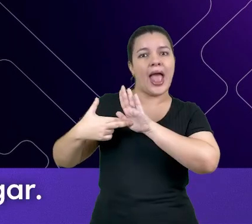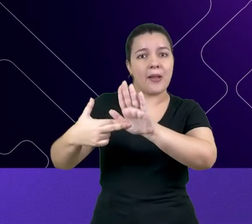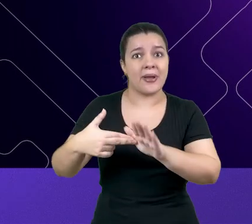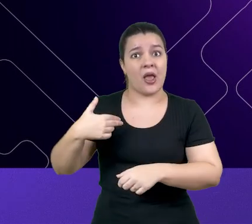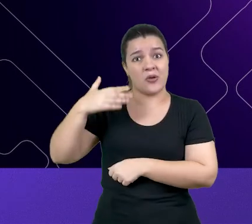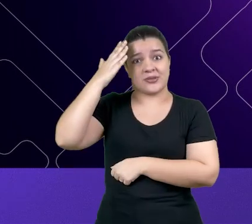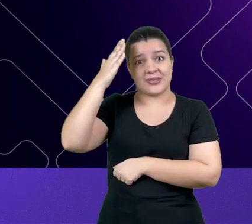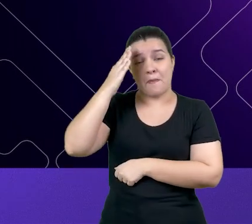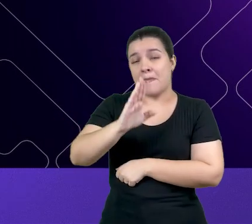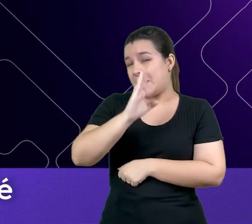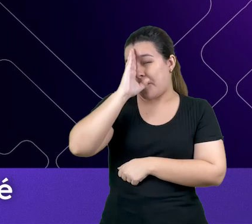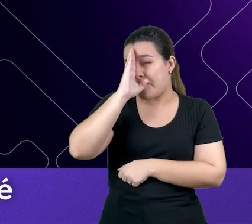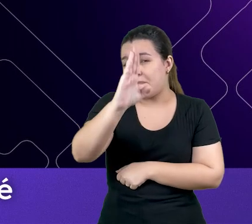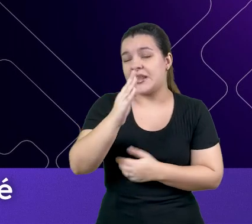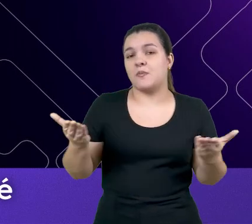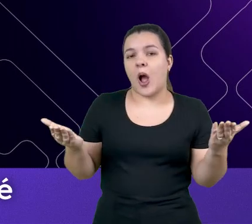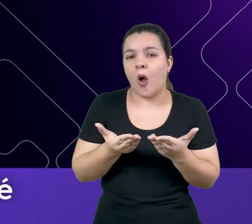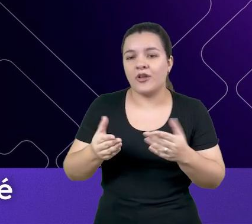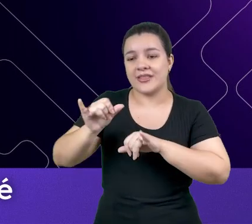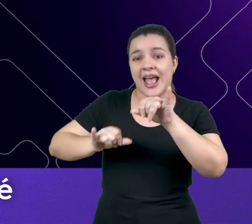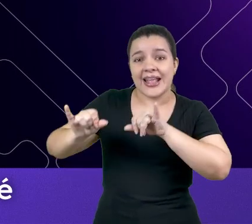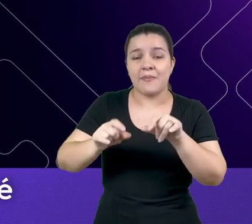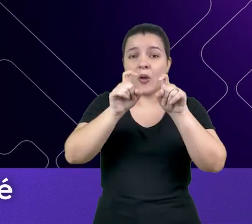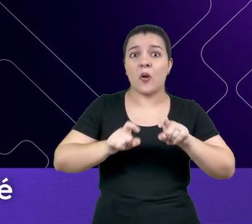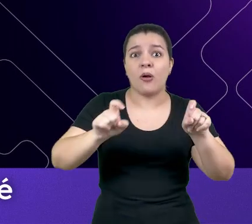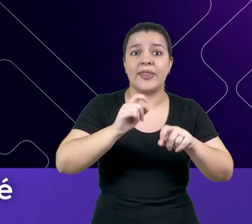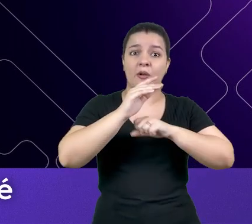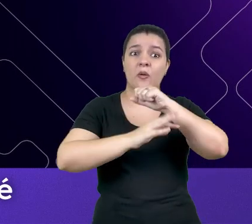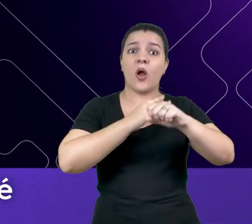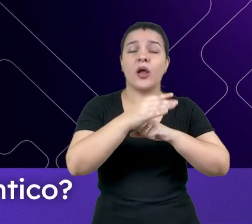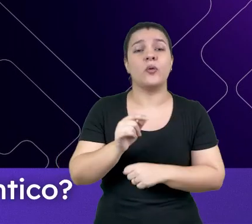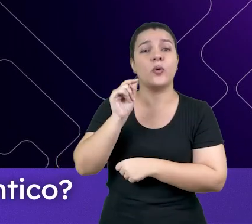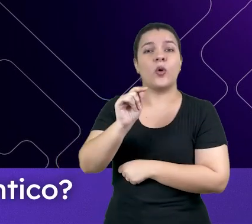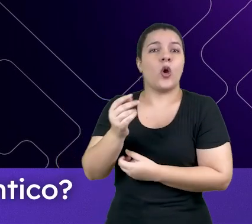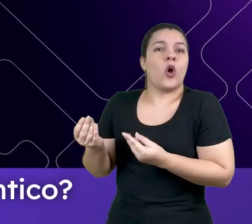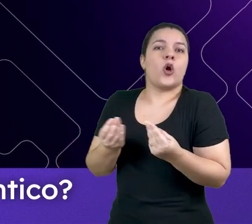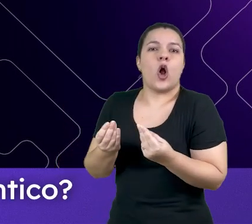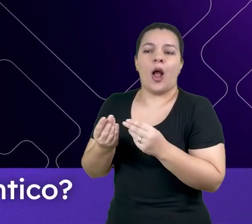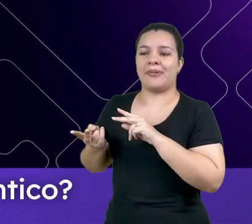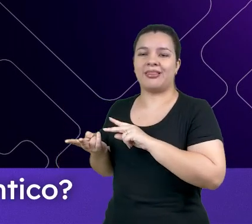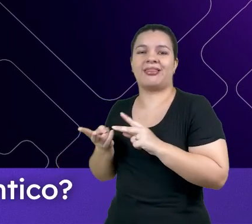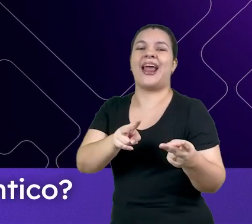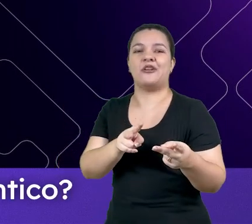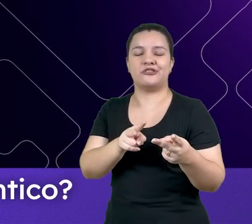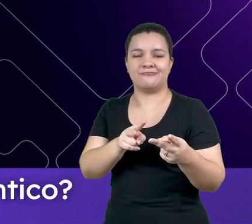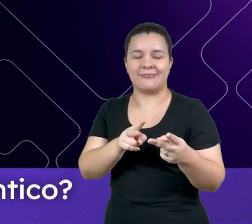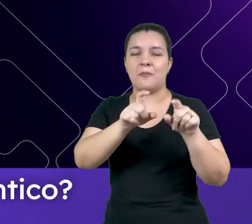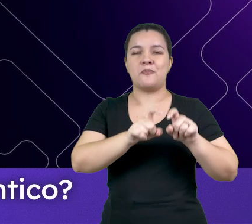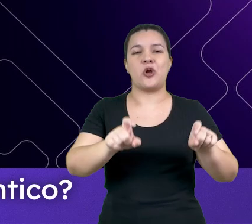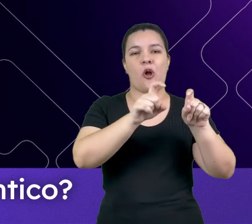chegar. O ponto principal hoje da química computacional quântica é como traduzir